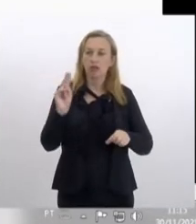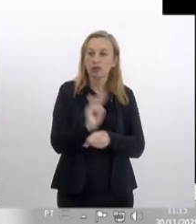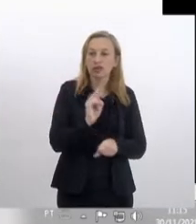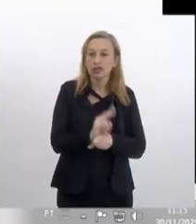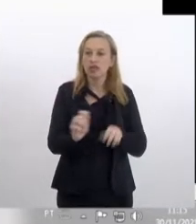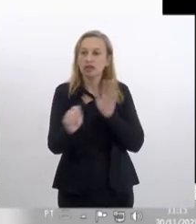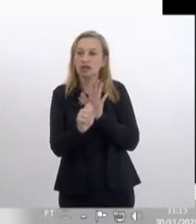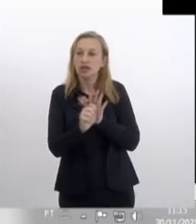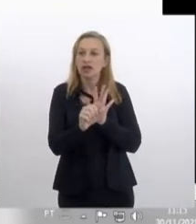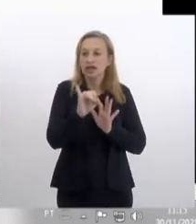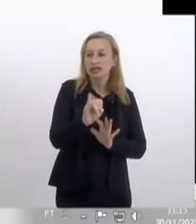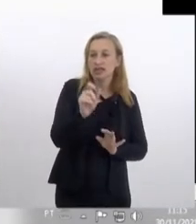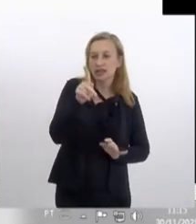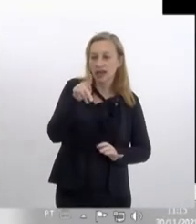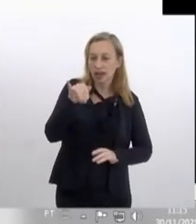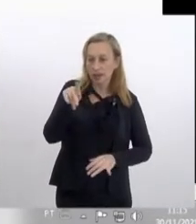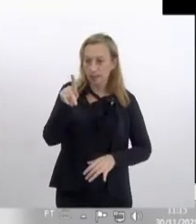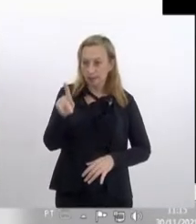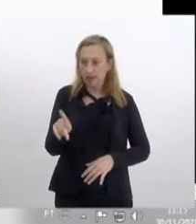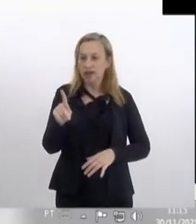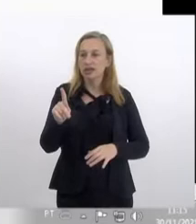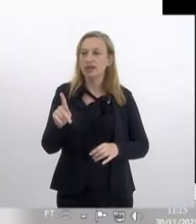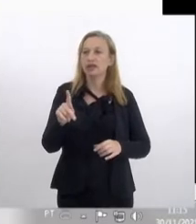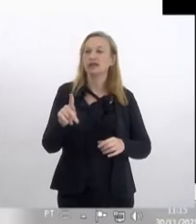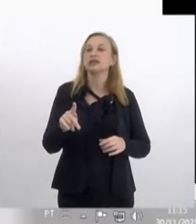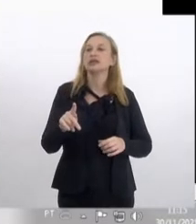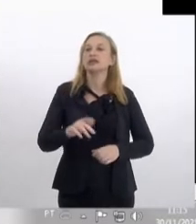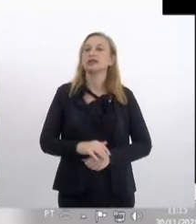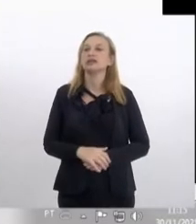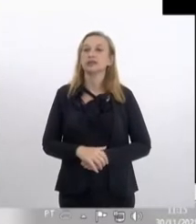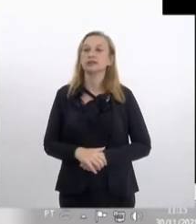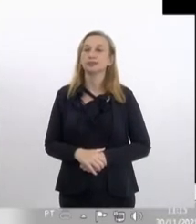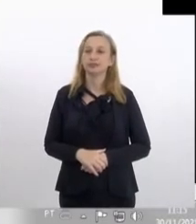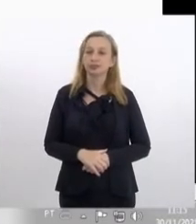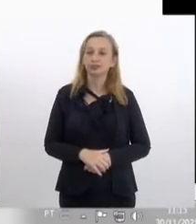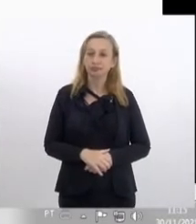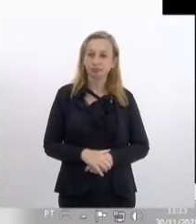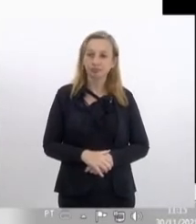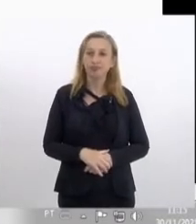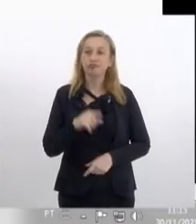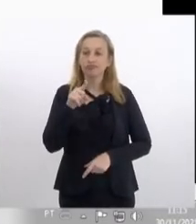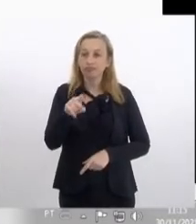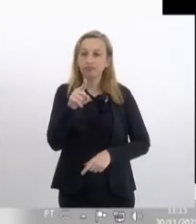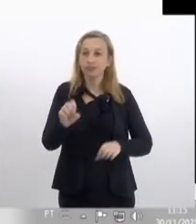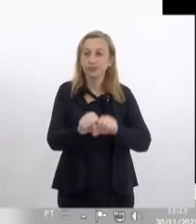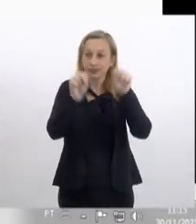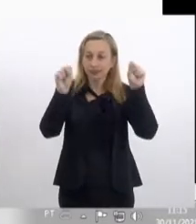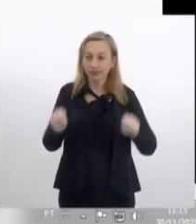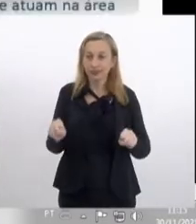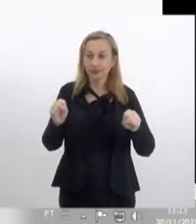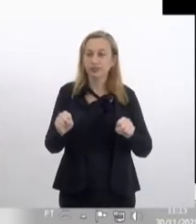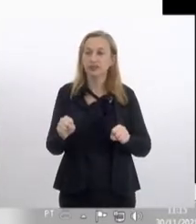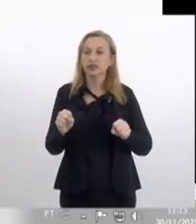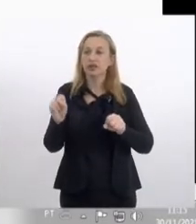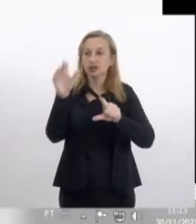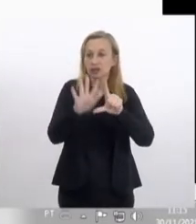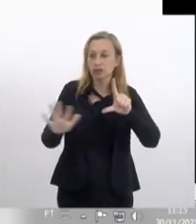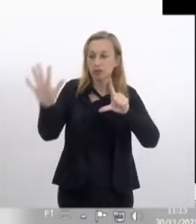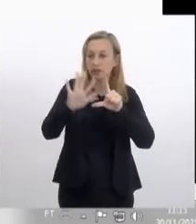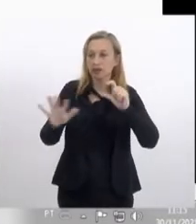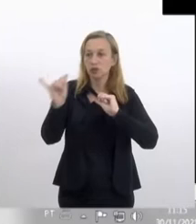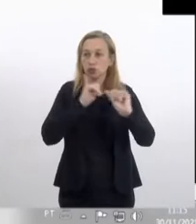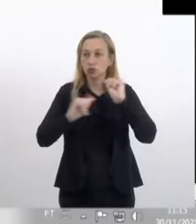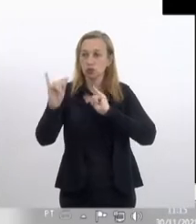com o Escritório das Nações Unidas de Drogas e Crime. Esse sistema, né, ele é uma plataforma